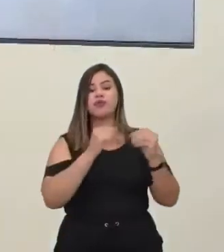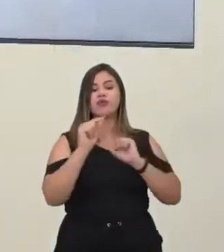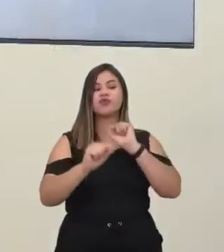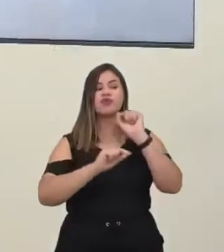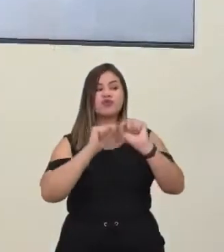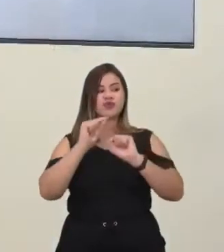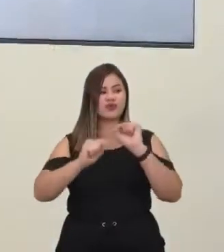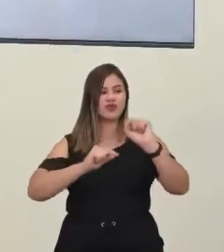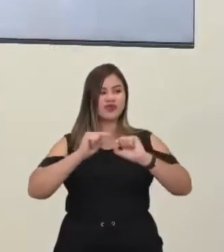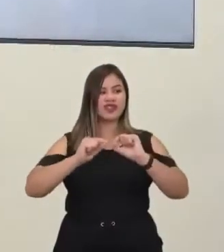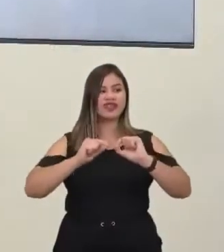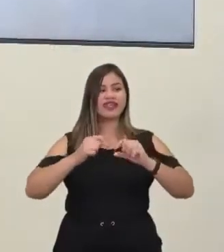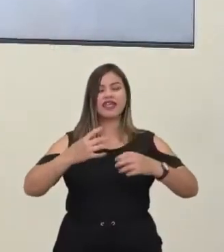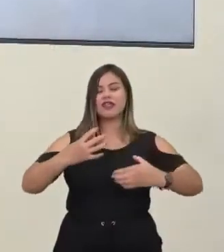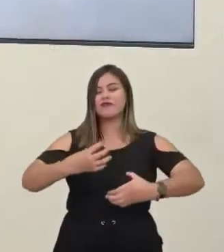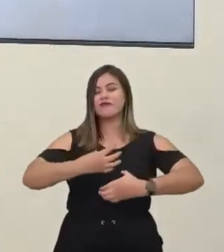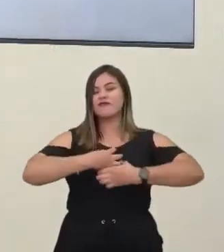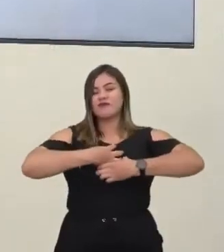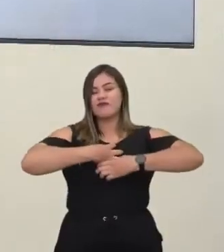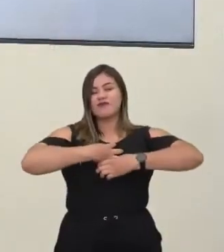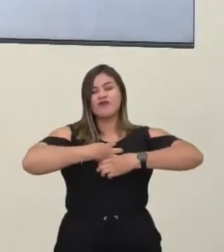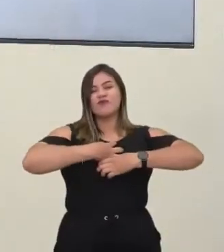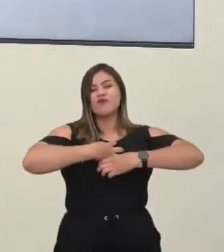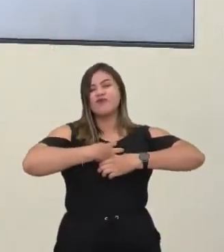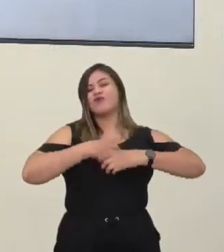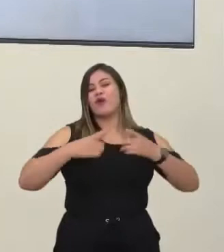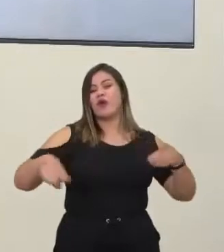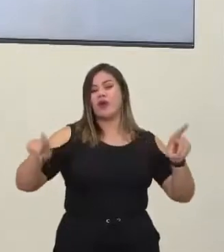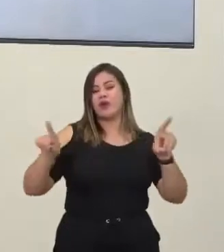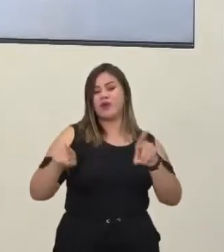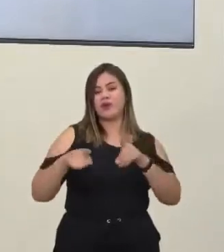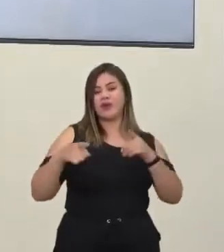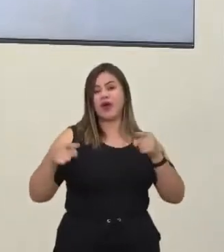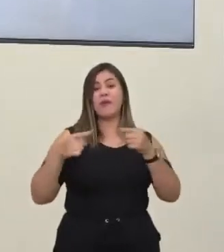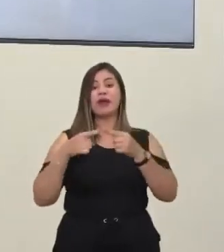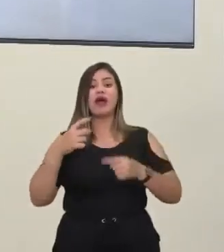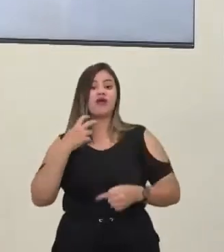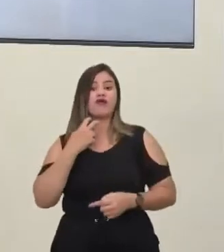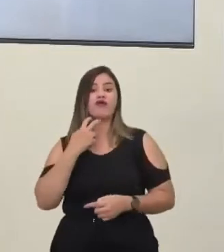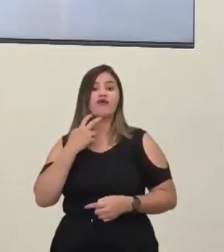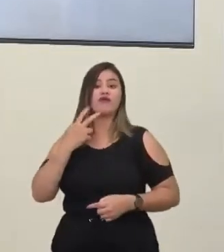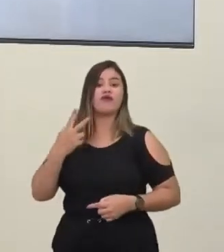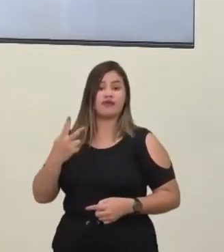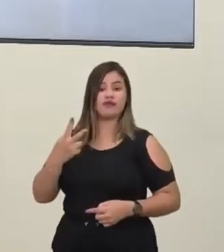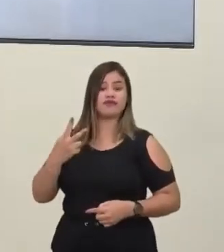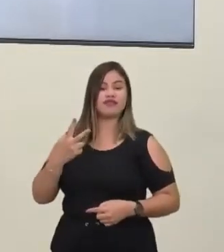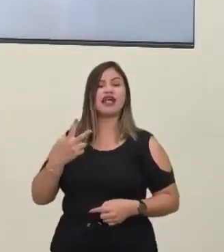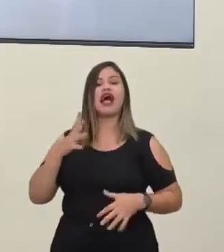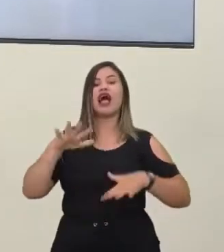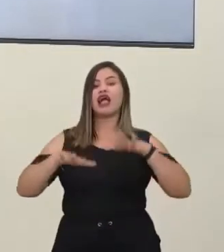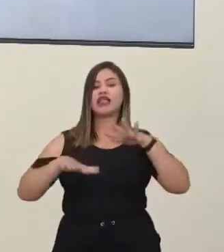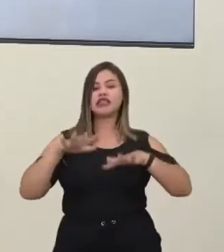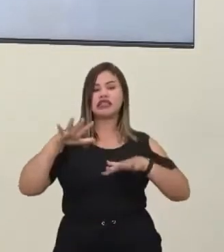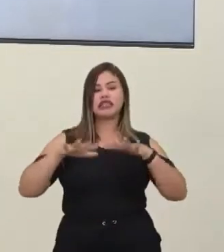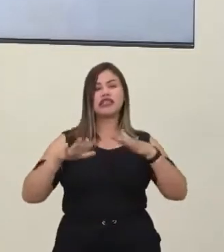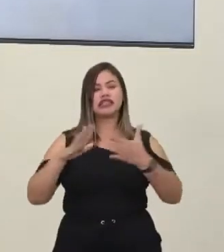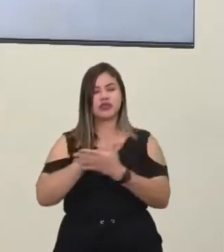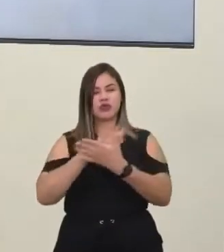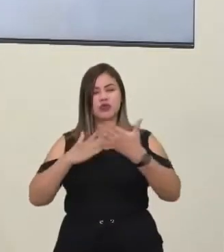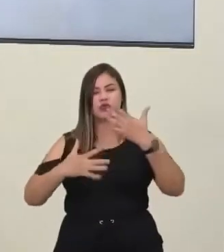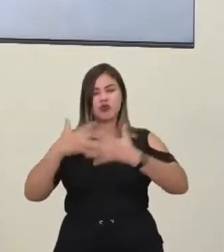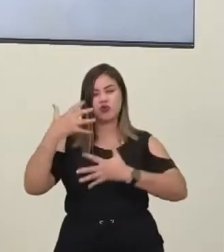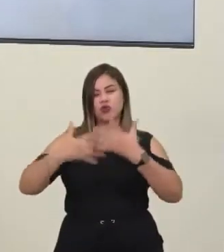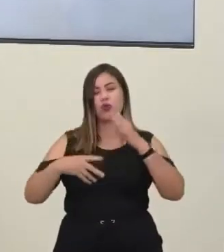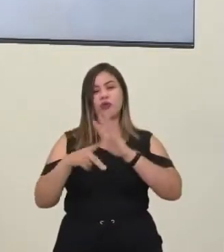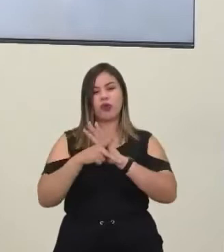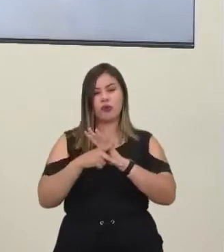porque eles dão alma à música, né, através da sua voz, né, eles são confundidos geralmente com os compositores